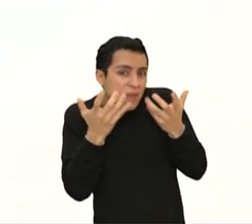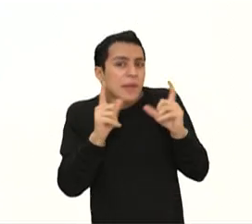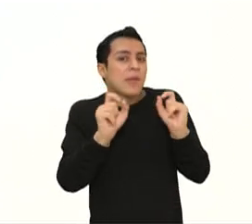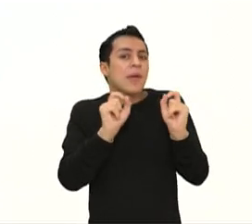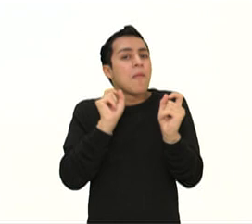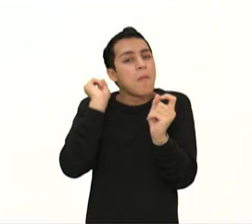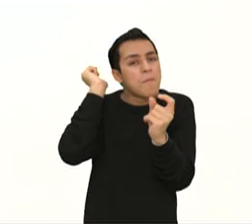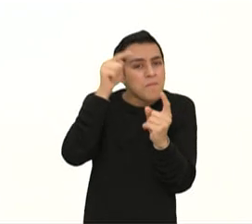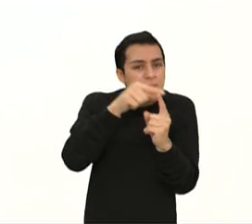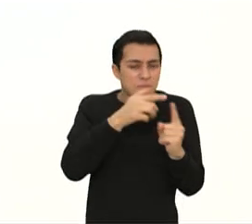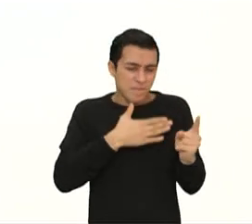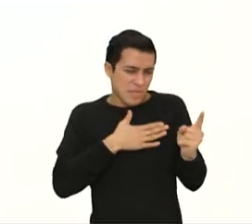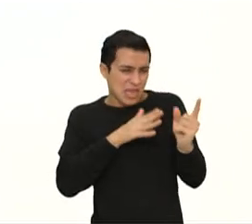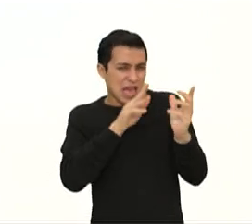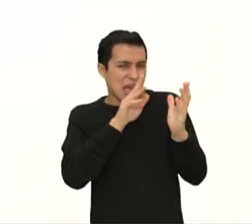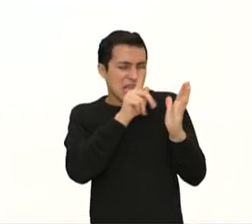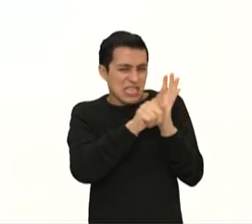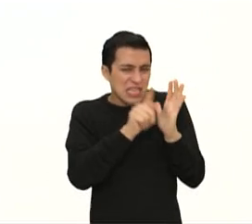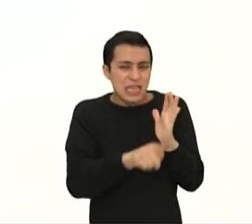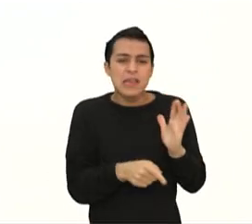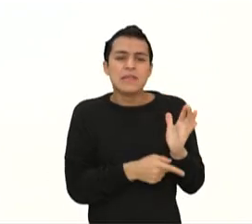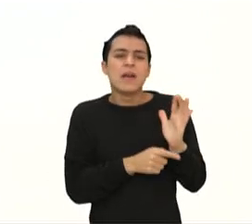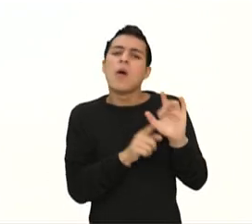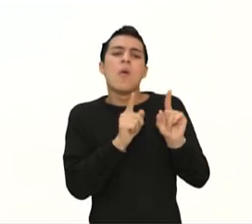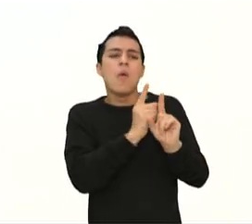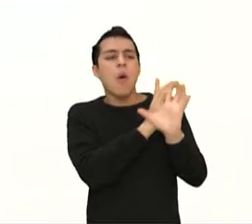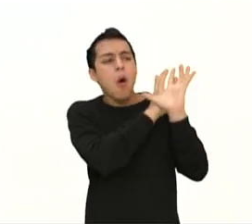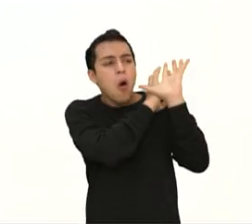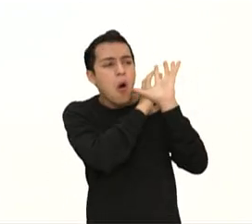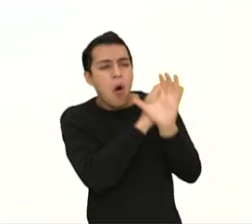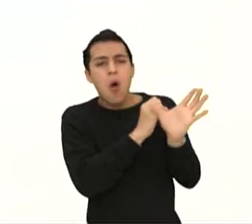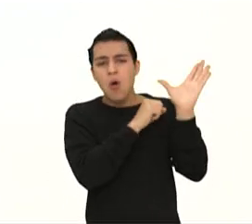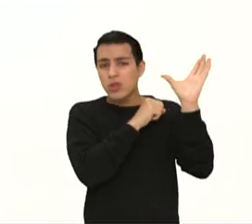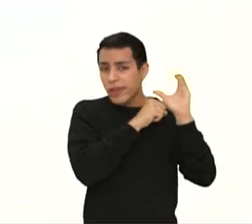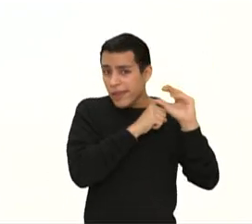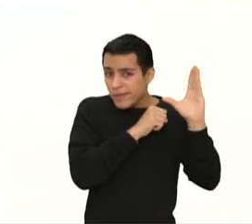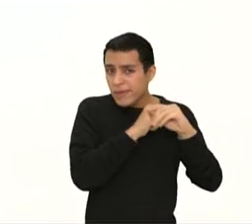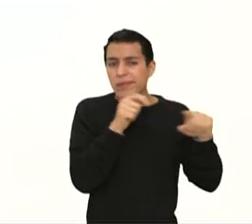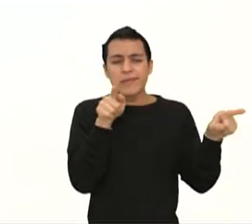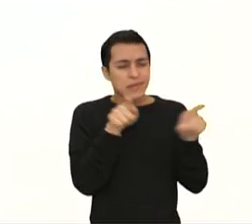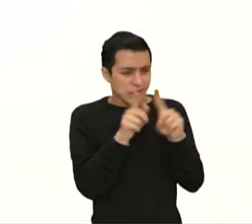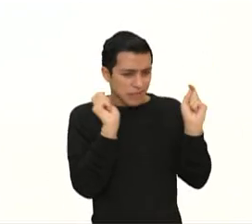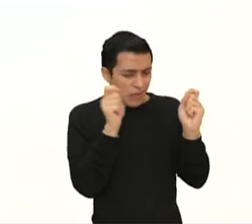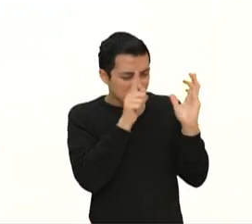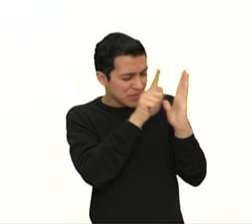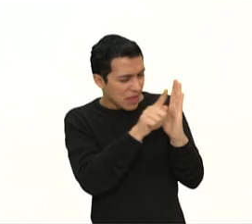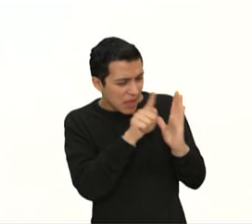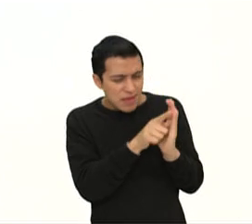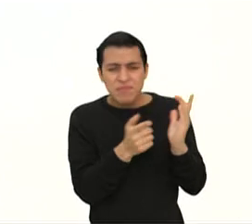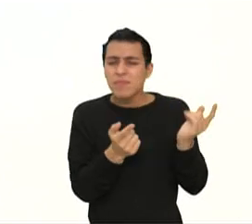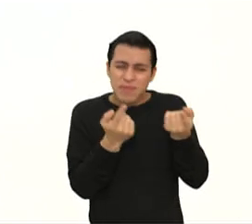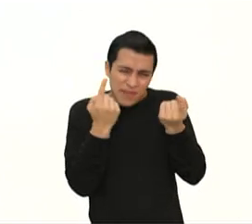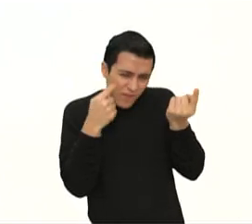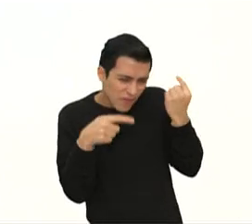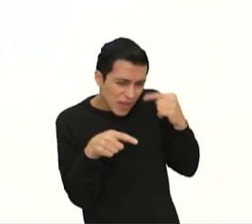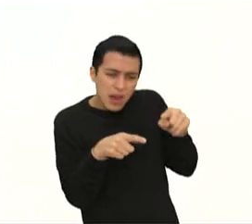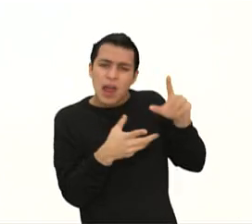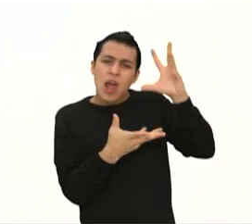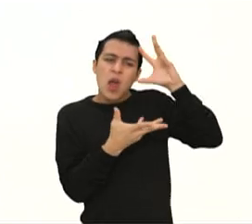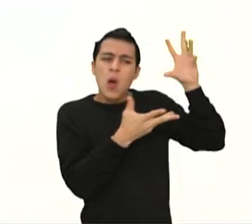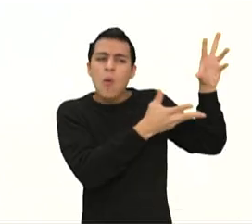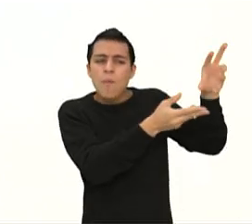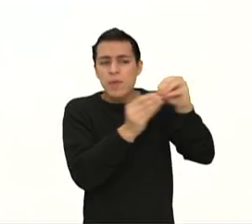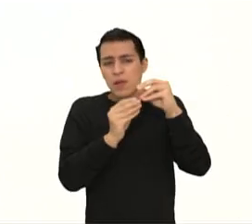enquete, perceber a bagagem de conhecimentos. Posso também fazer uma enquete para verificar a compreensão